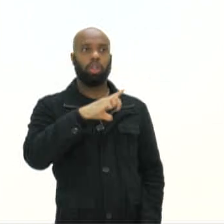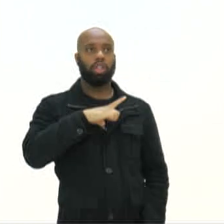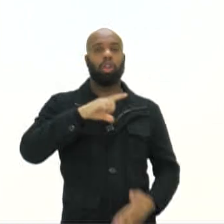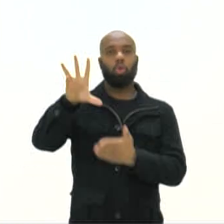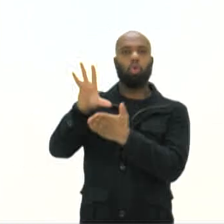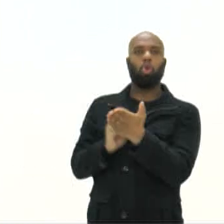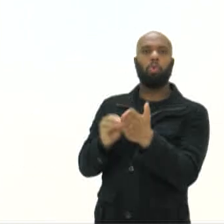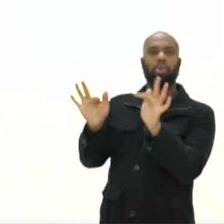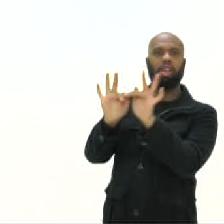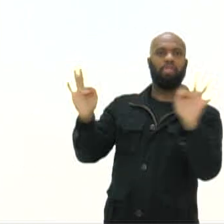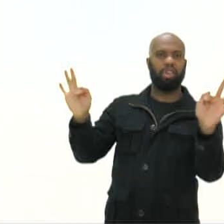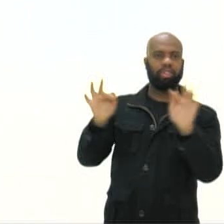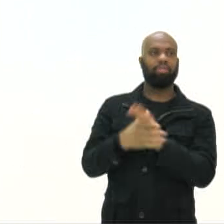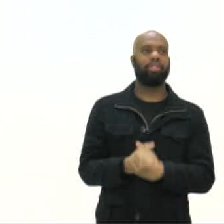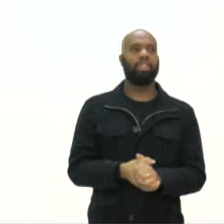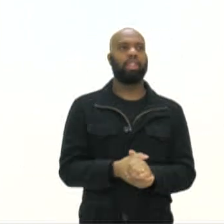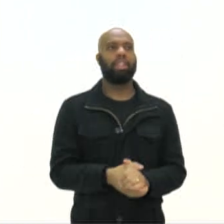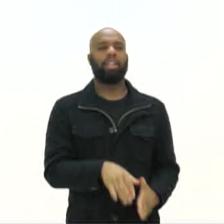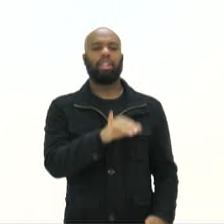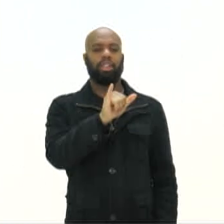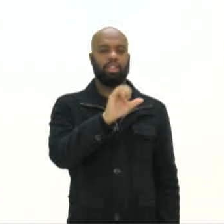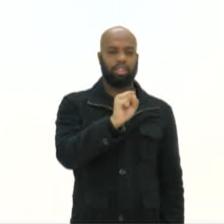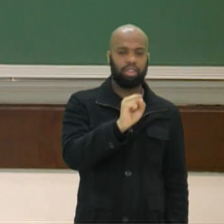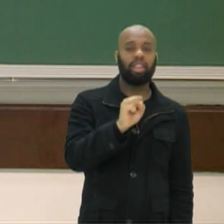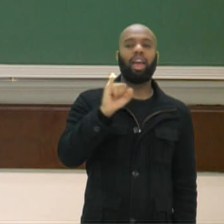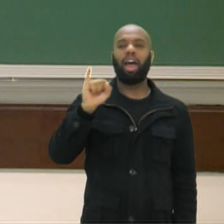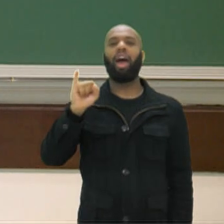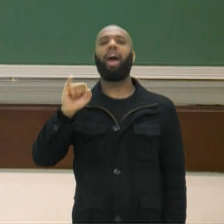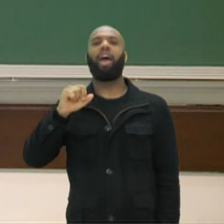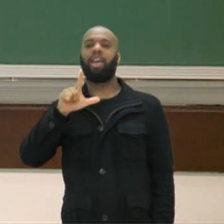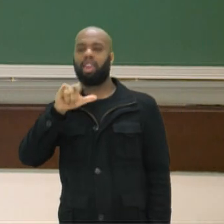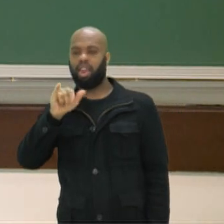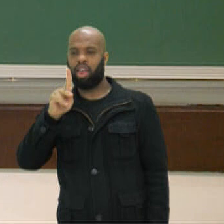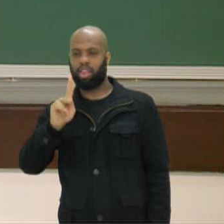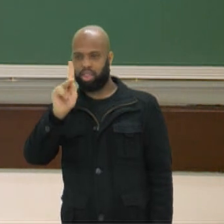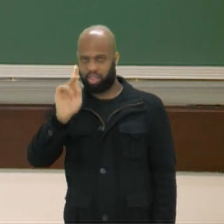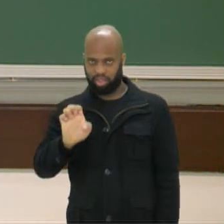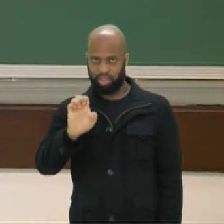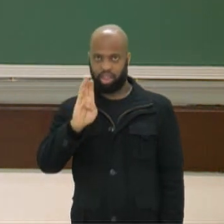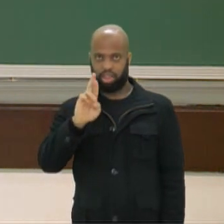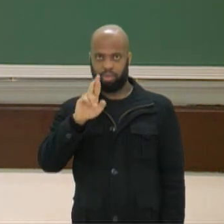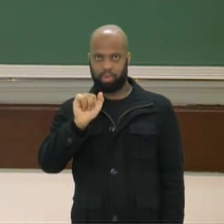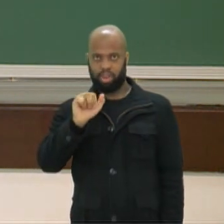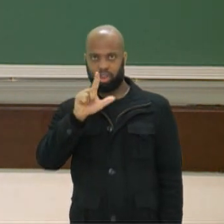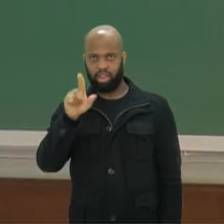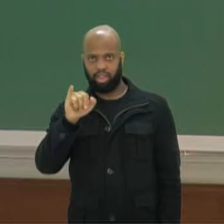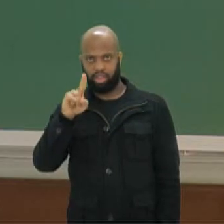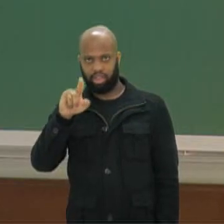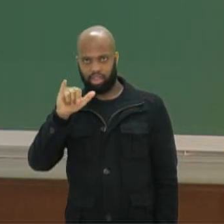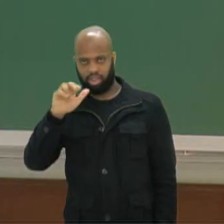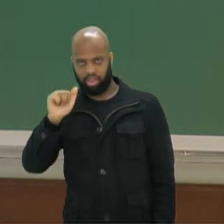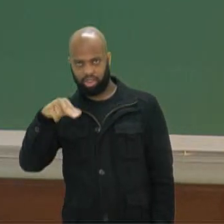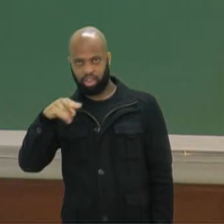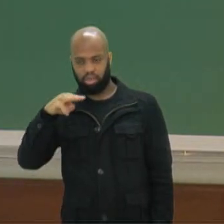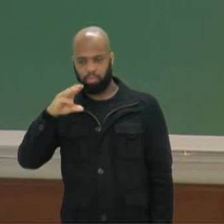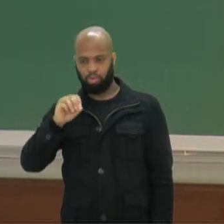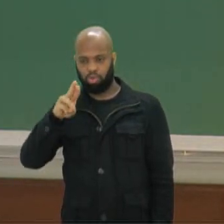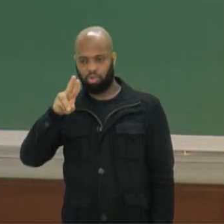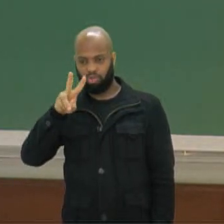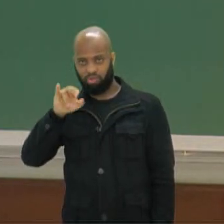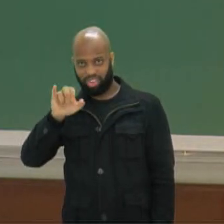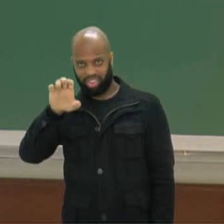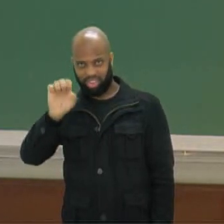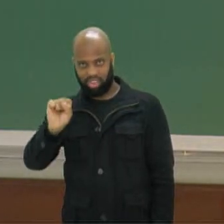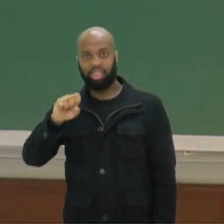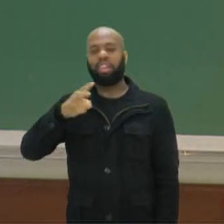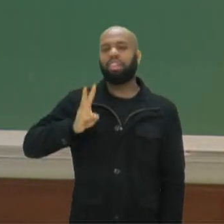da frase. Yes, I like Brazilian movies. Se for negativa, mantém o don't e repete o resto. Sempre